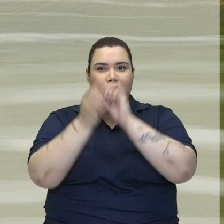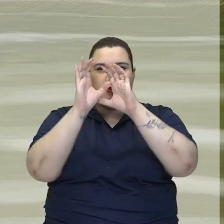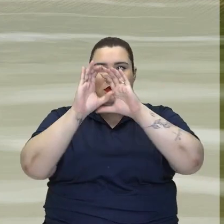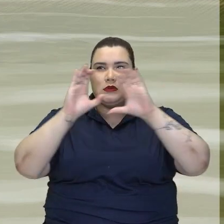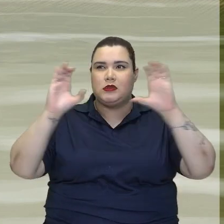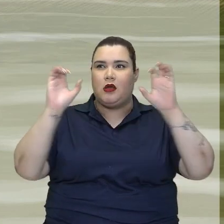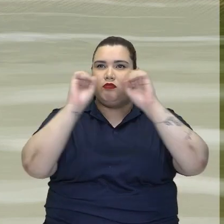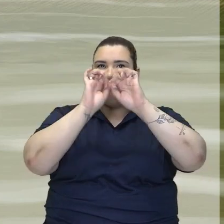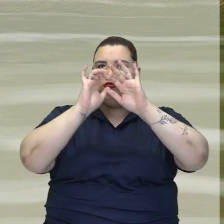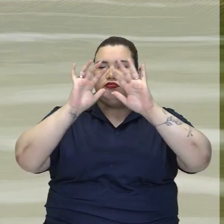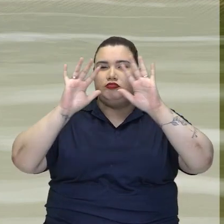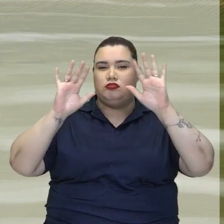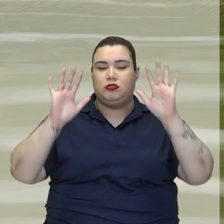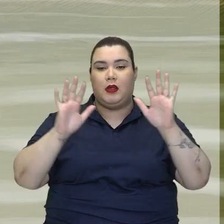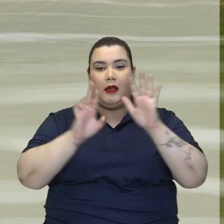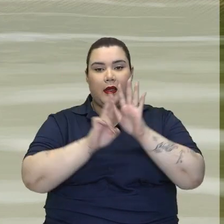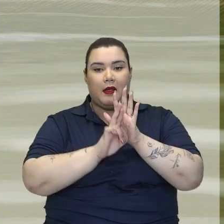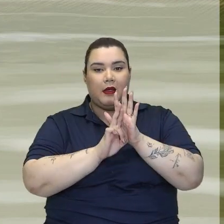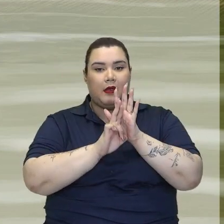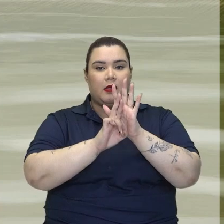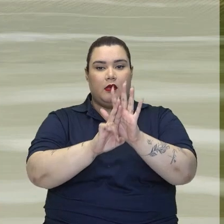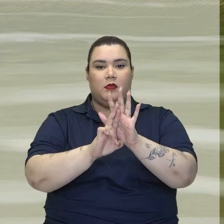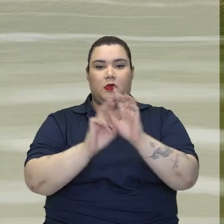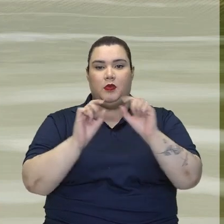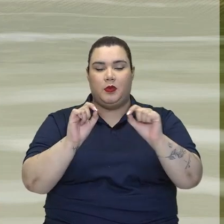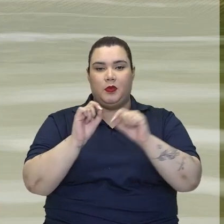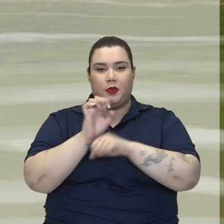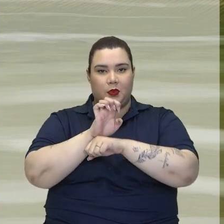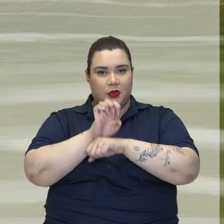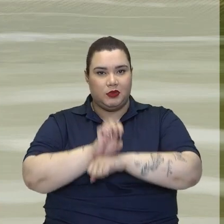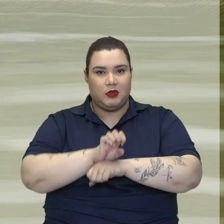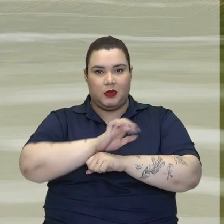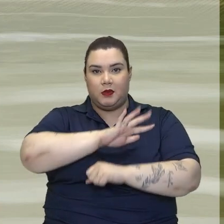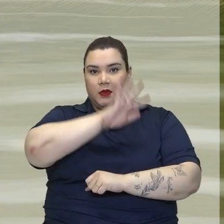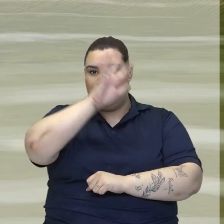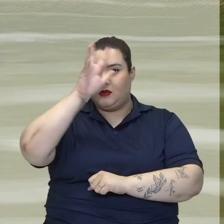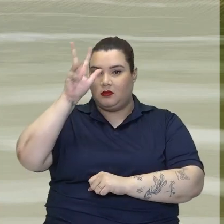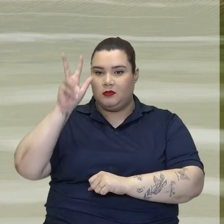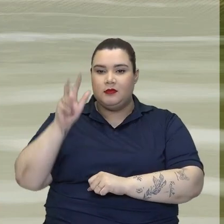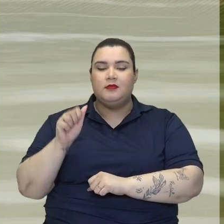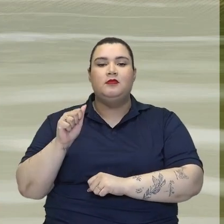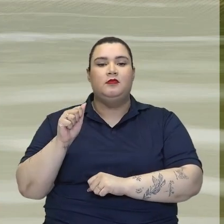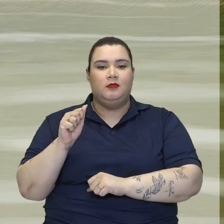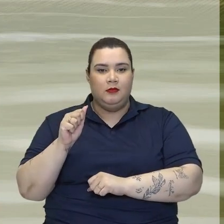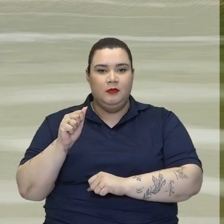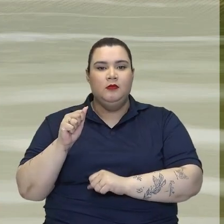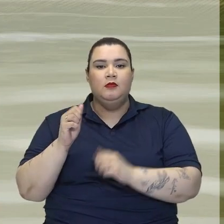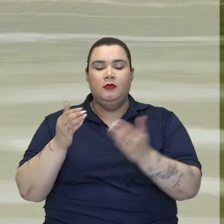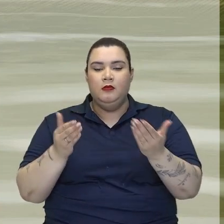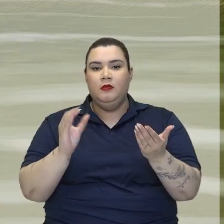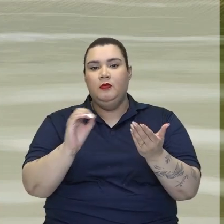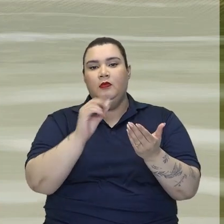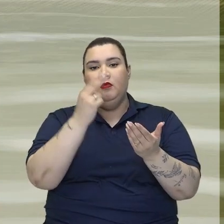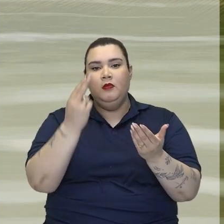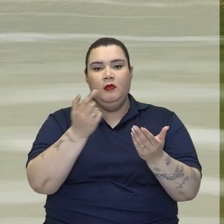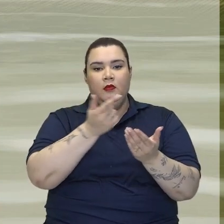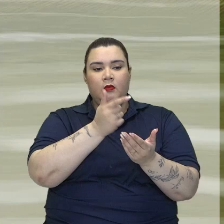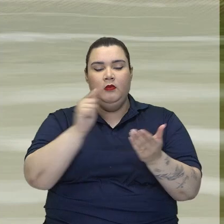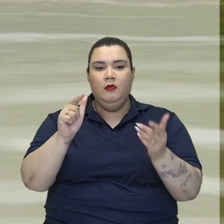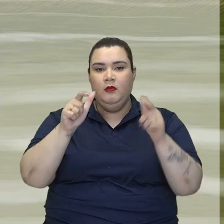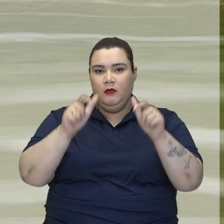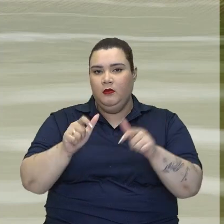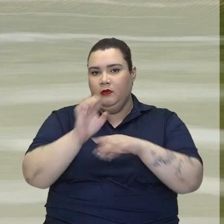maravilhoso, representando, como eu disse, o estado do Amazonas, ou outro estado aqui da região